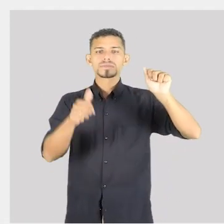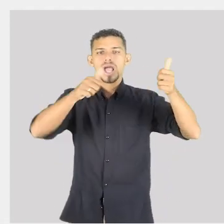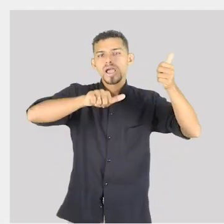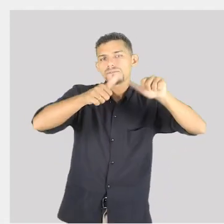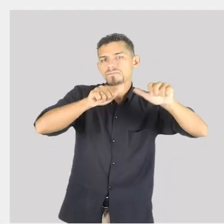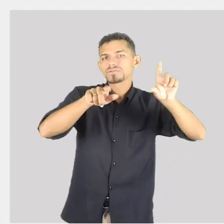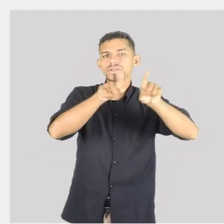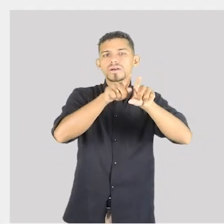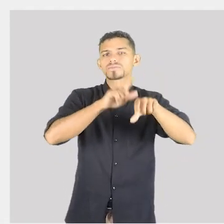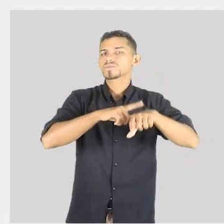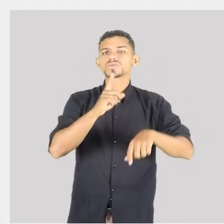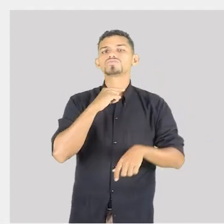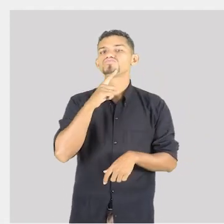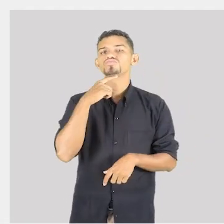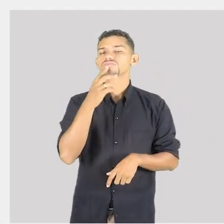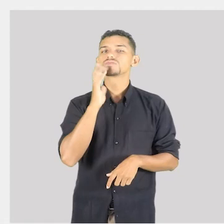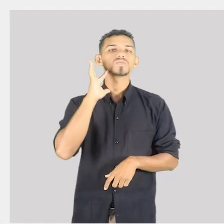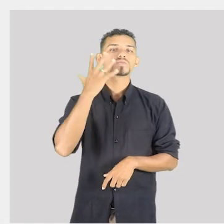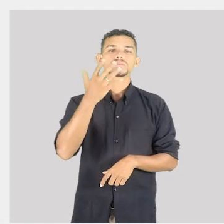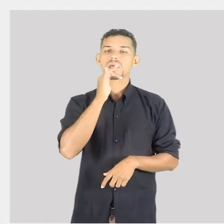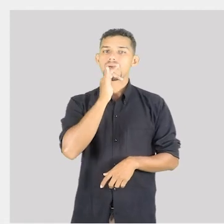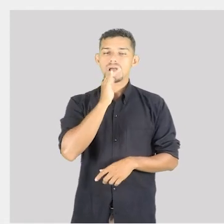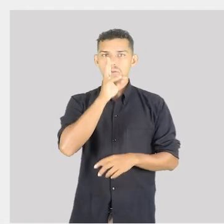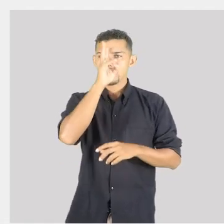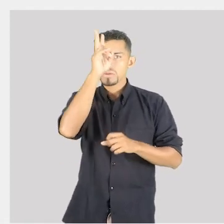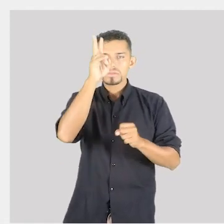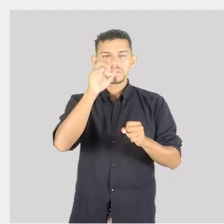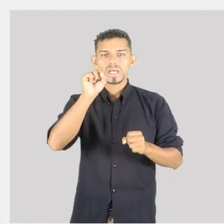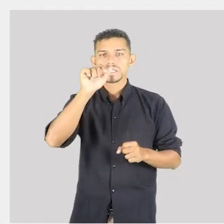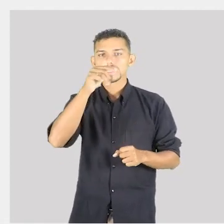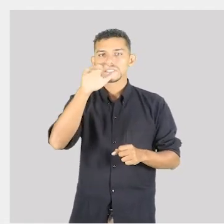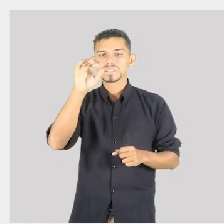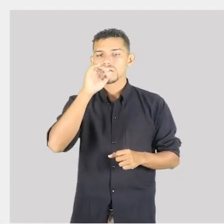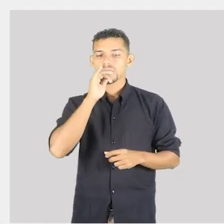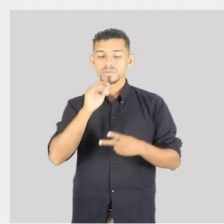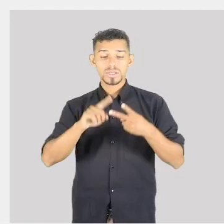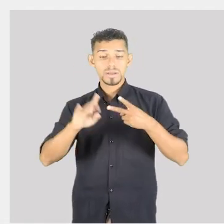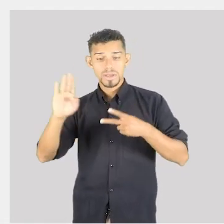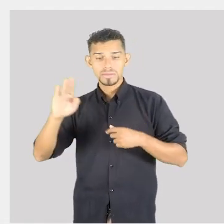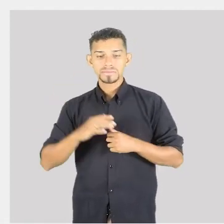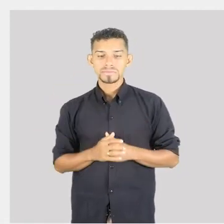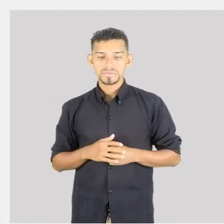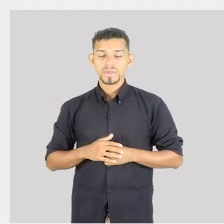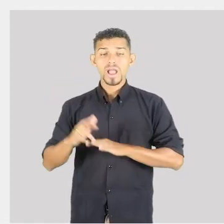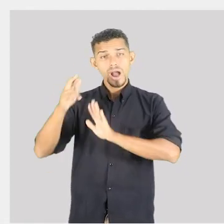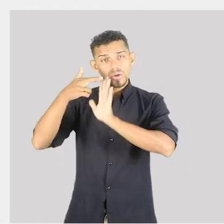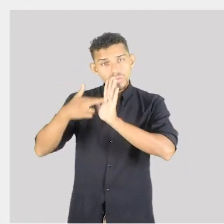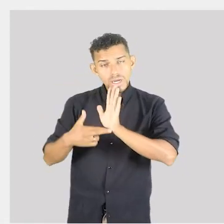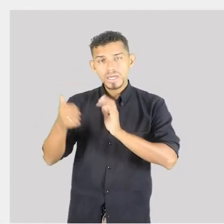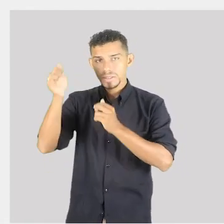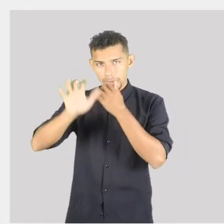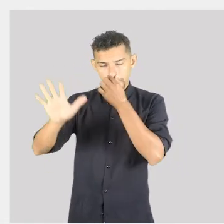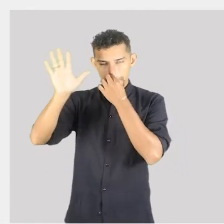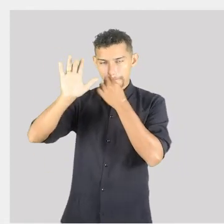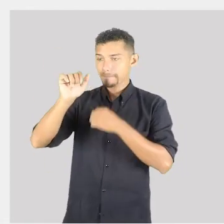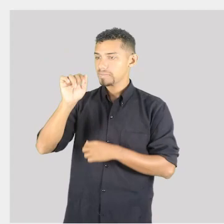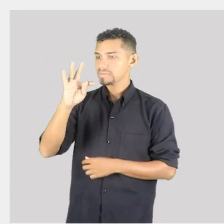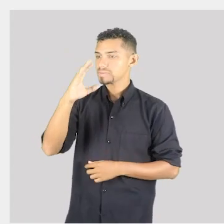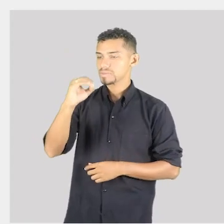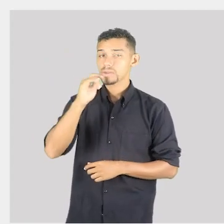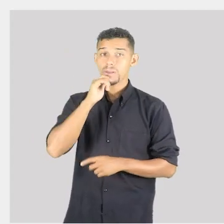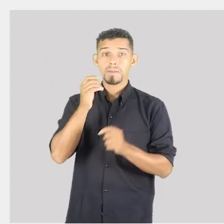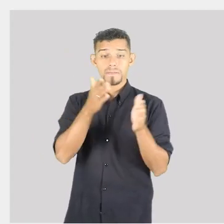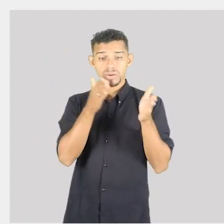do processo não poderá resultar agravamento da sanção. Letra B, como regra geral, os atos do